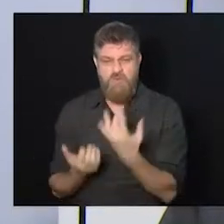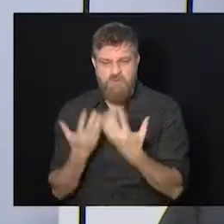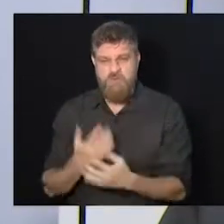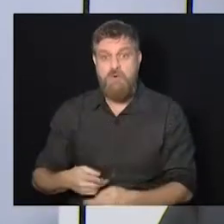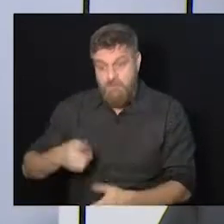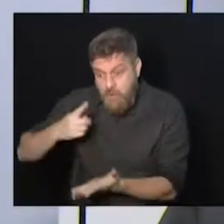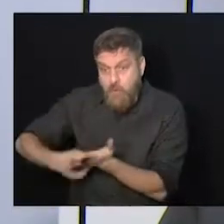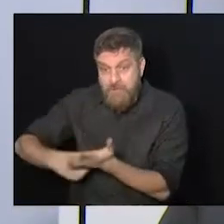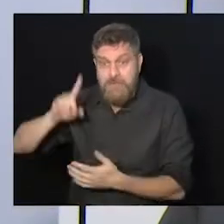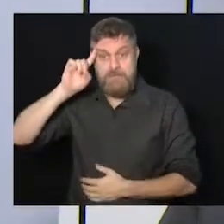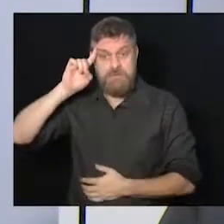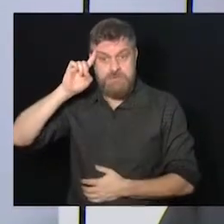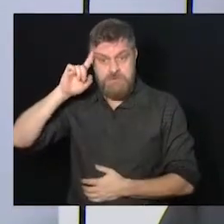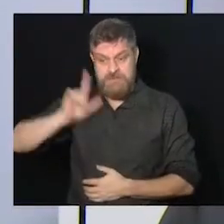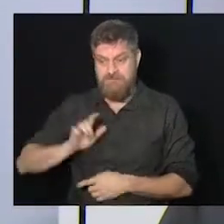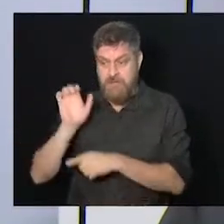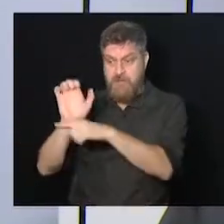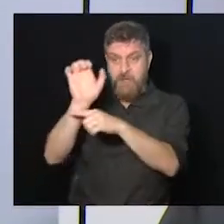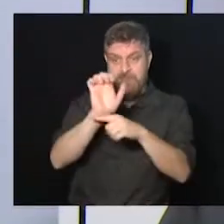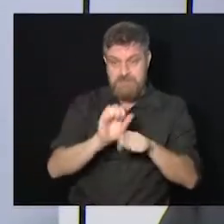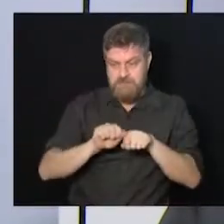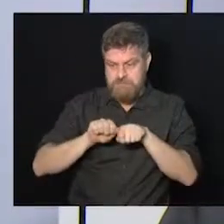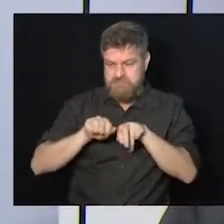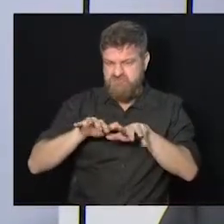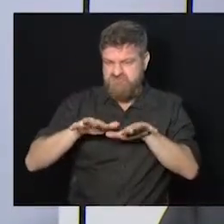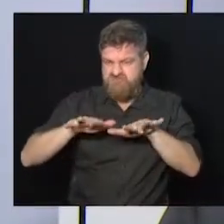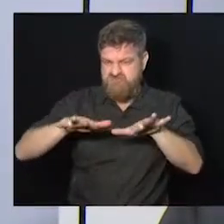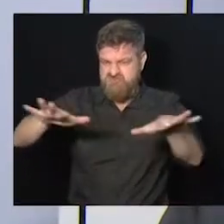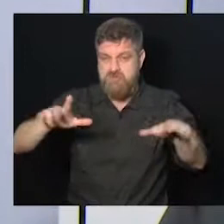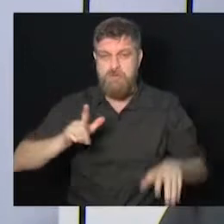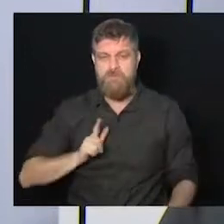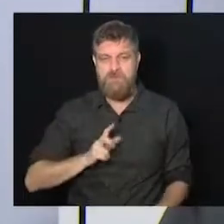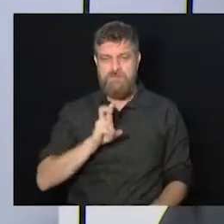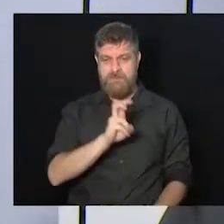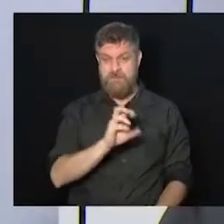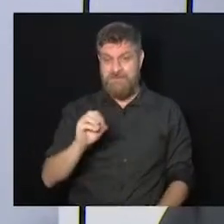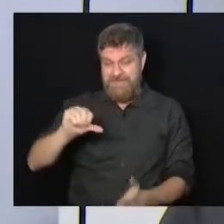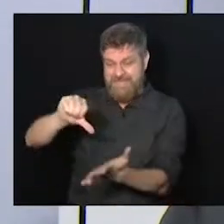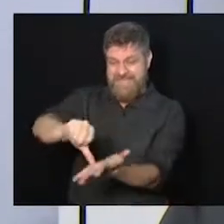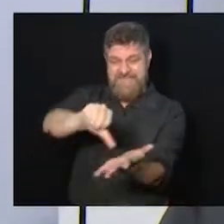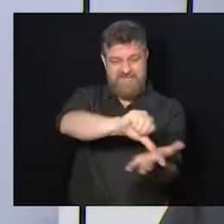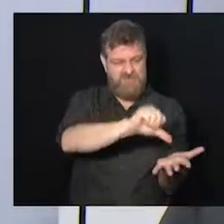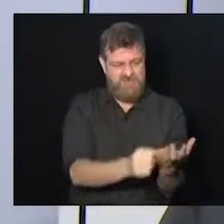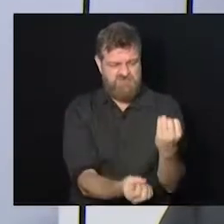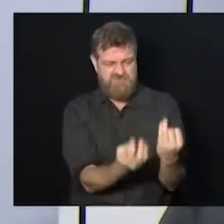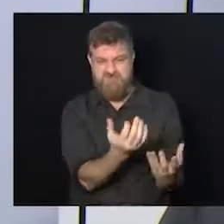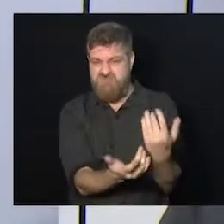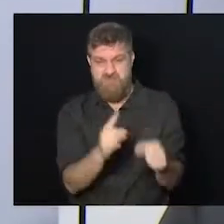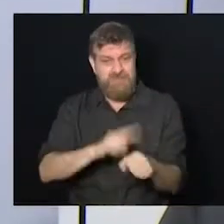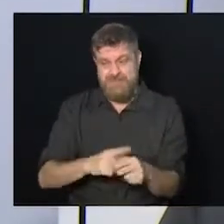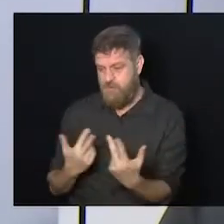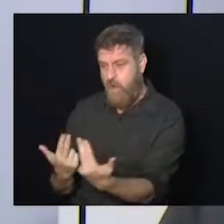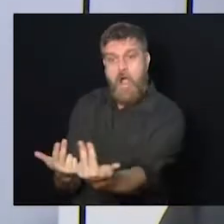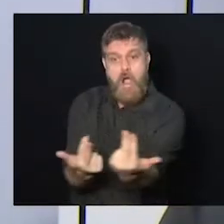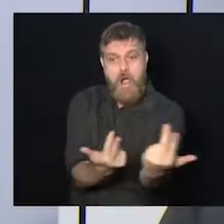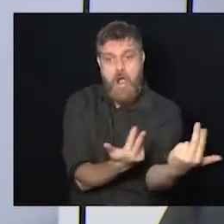Fogo, foram para outros estados, inclusive, nós tivemos, acho que coisa de 500 focos de incêndio ao mesmo tempo, no mesmo